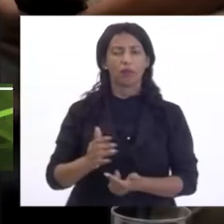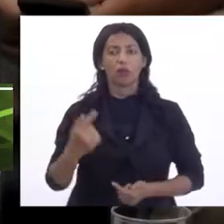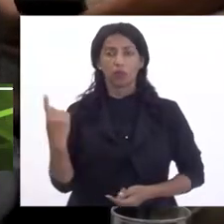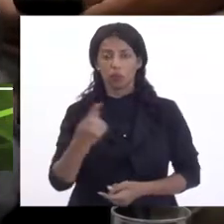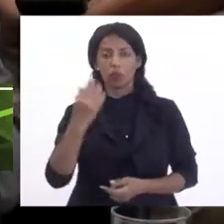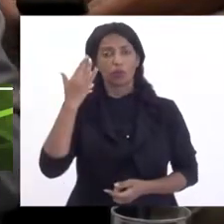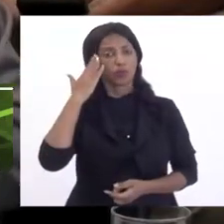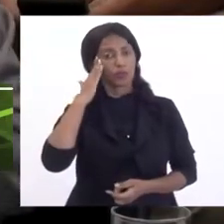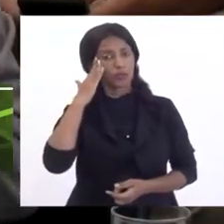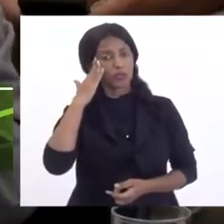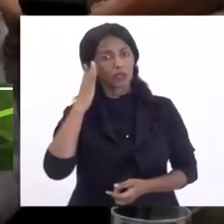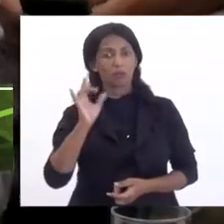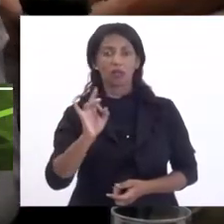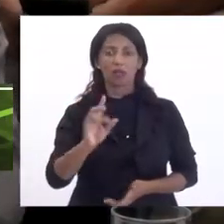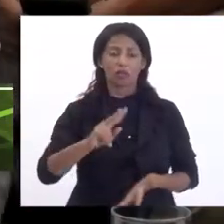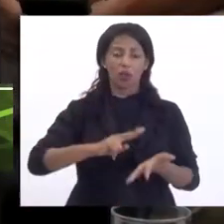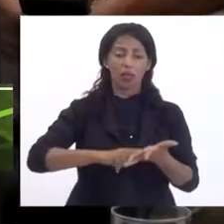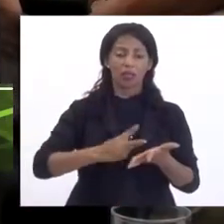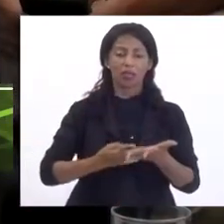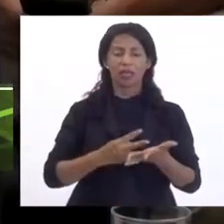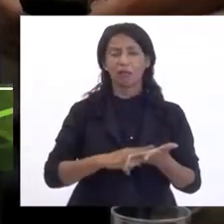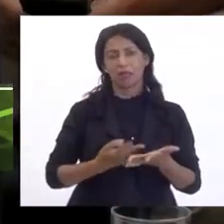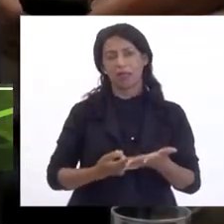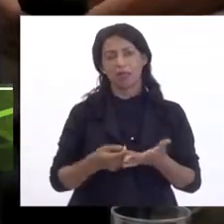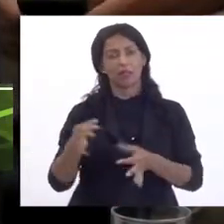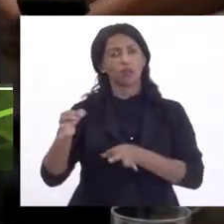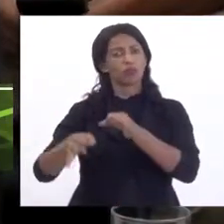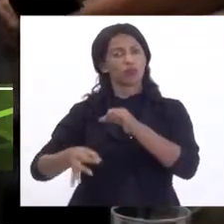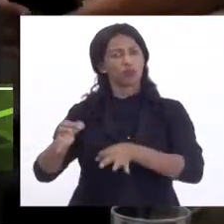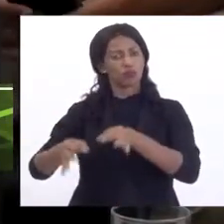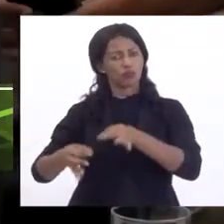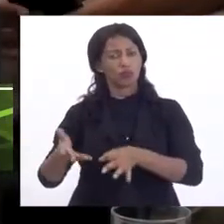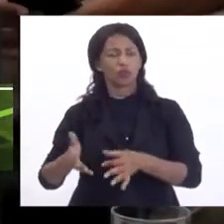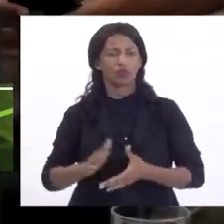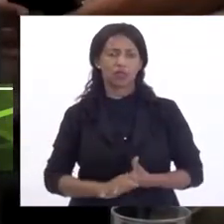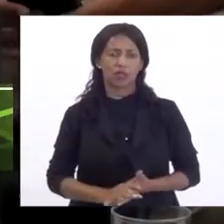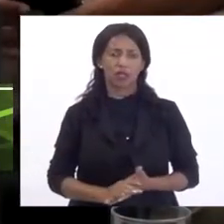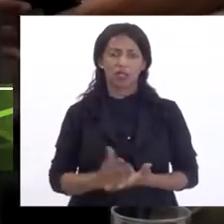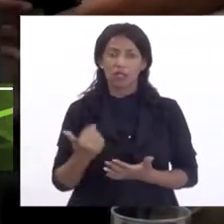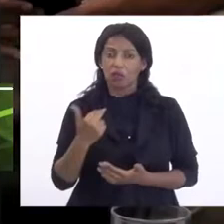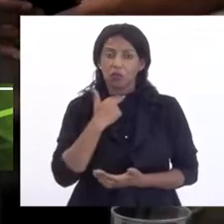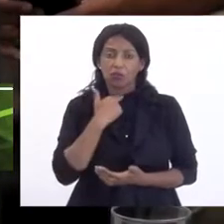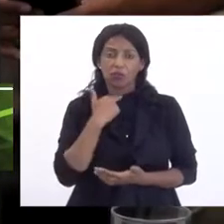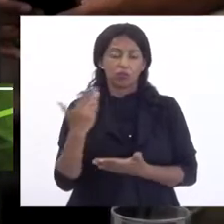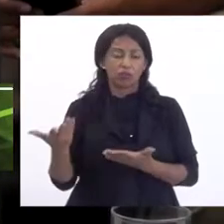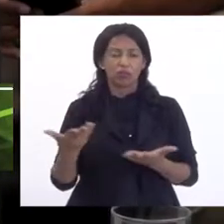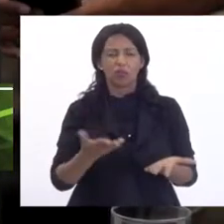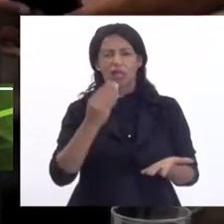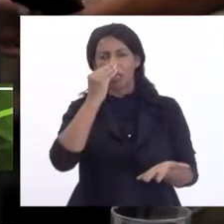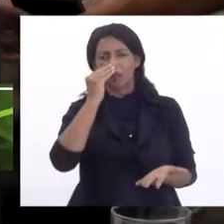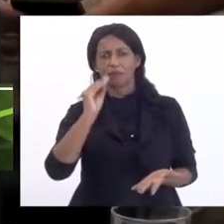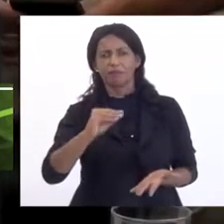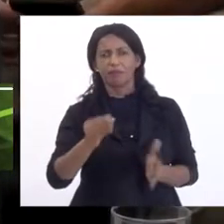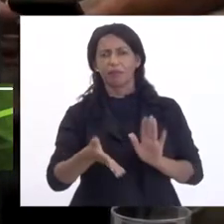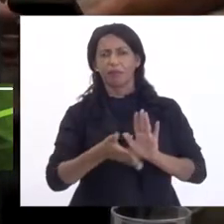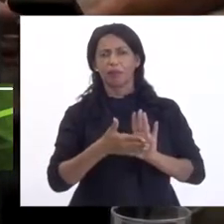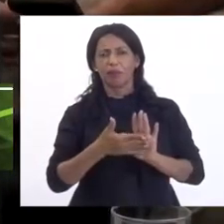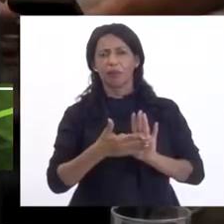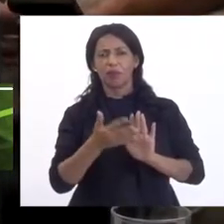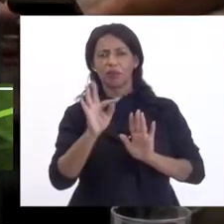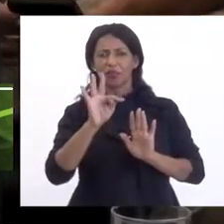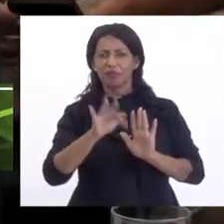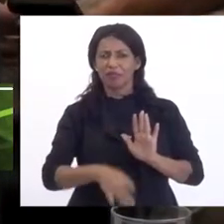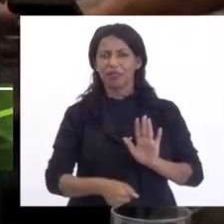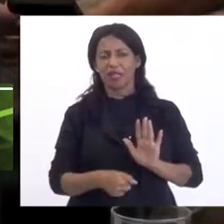que são apenas de matéria jurídica, de interpretação, então não caberia a rejeição proposta no parecer